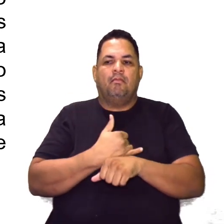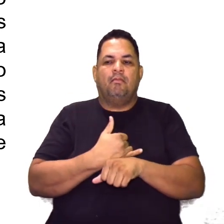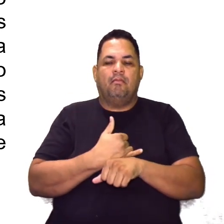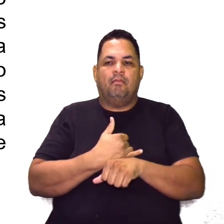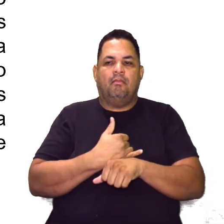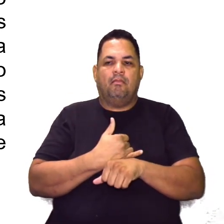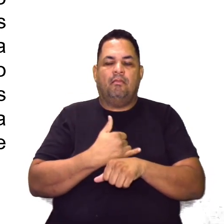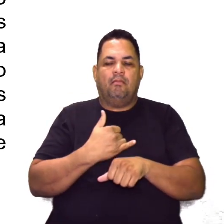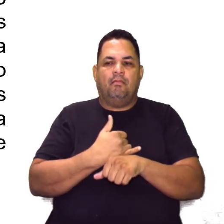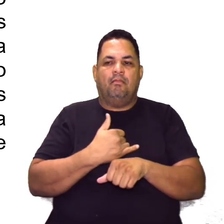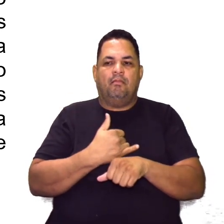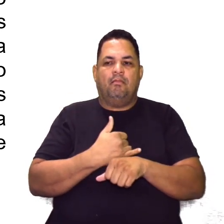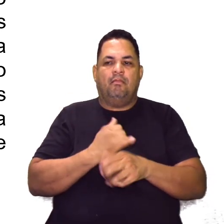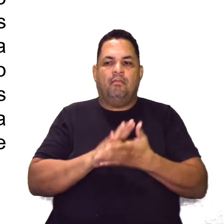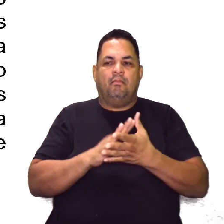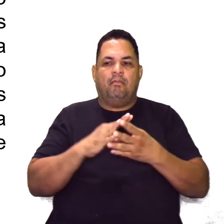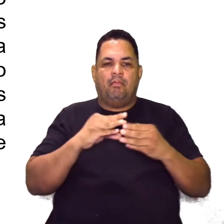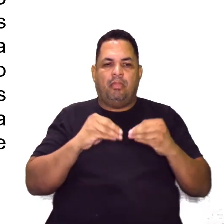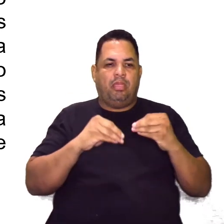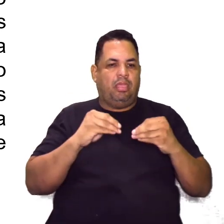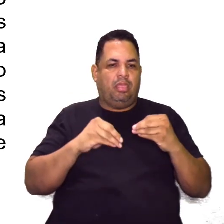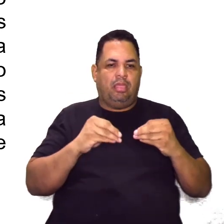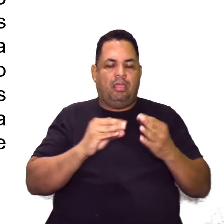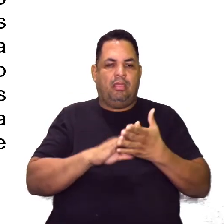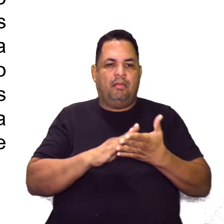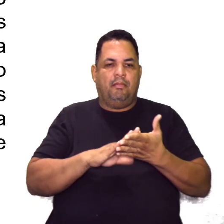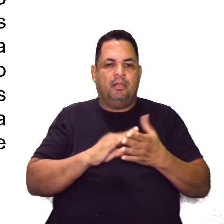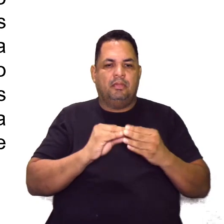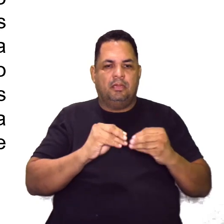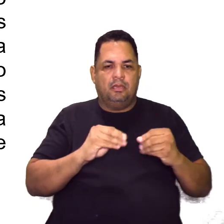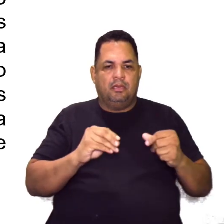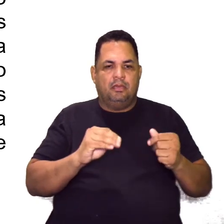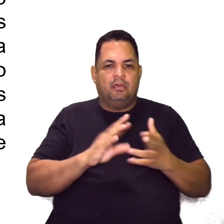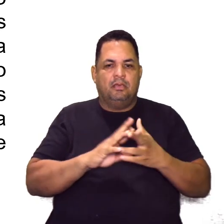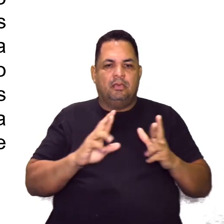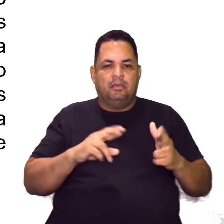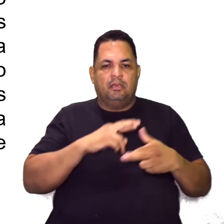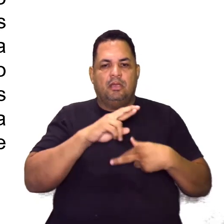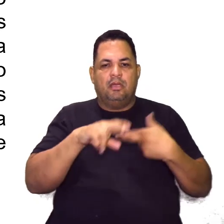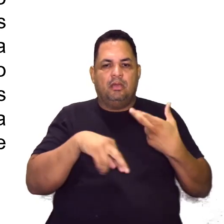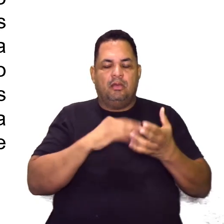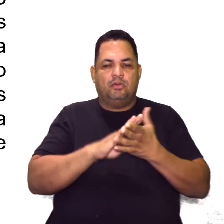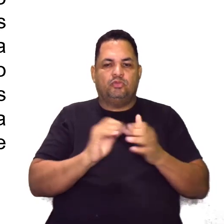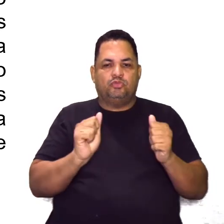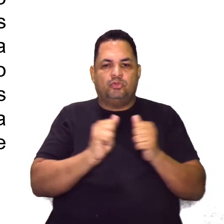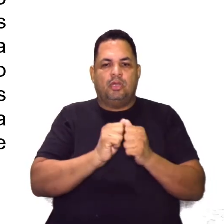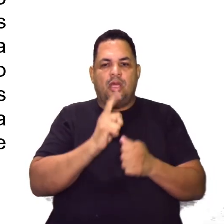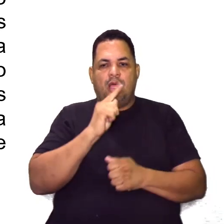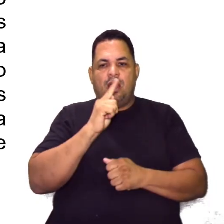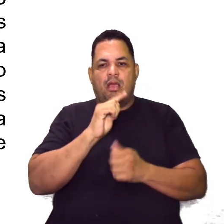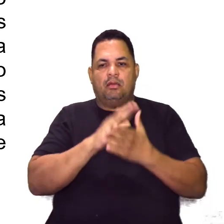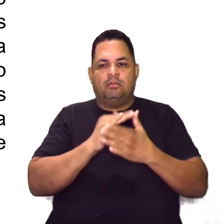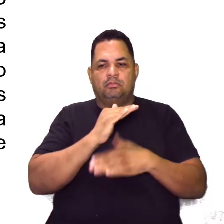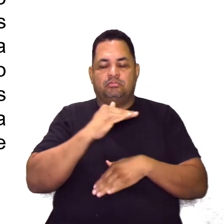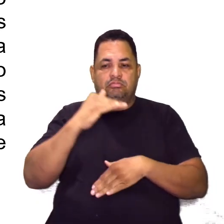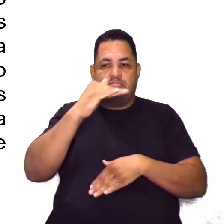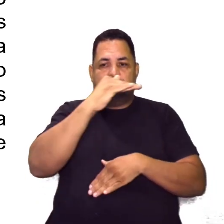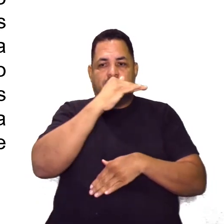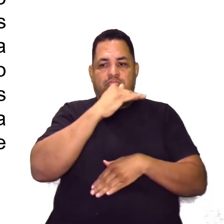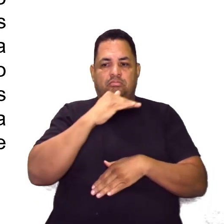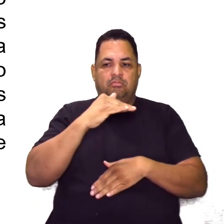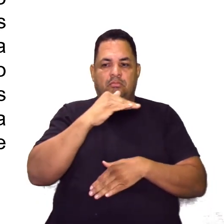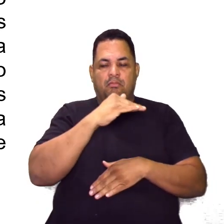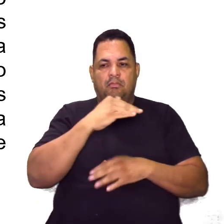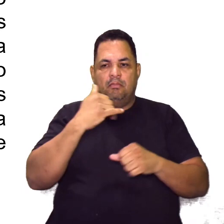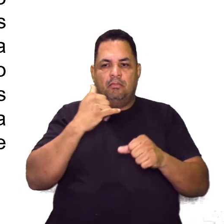seguinte: este metal é mole, como a cera, reage com a água onde flutua, quer